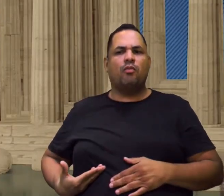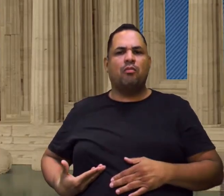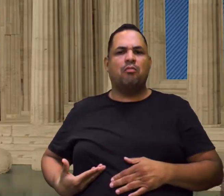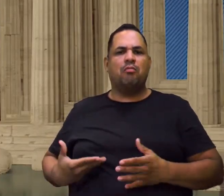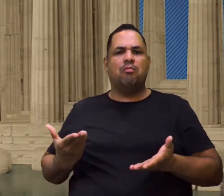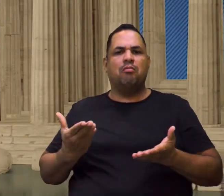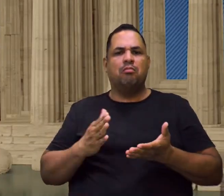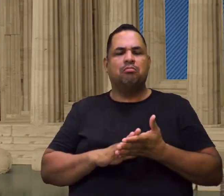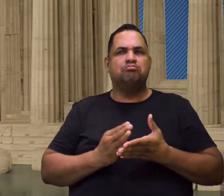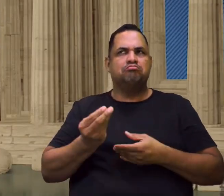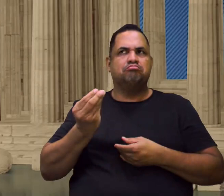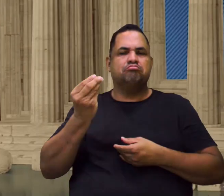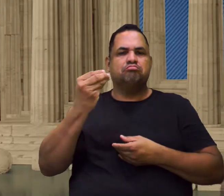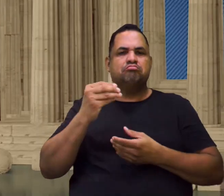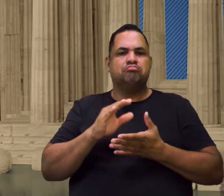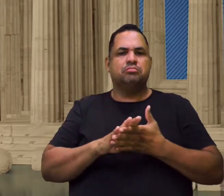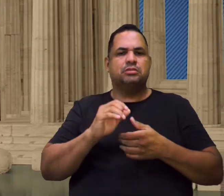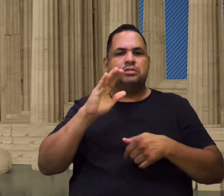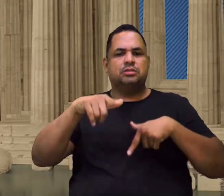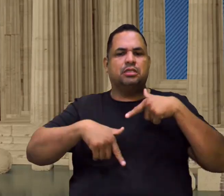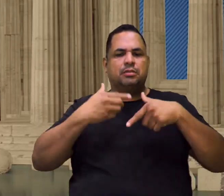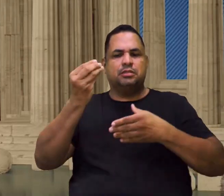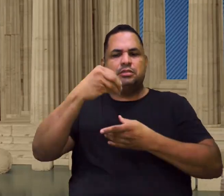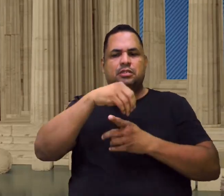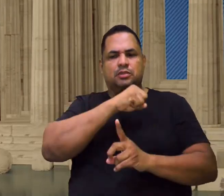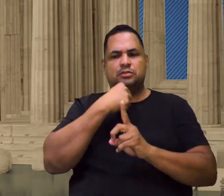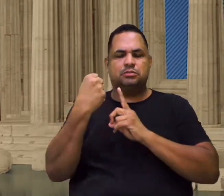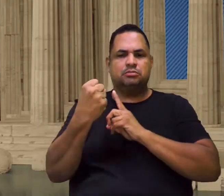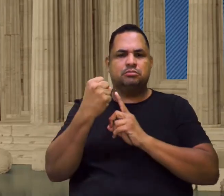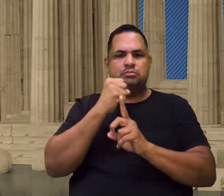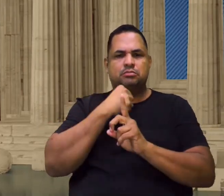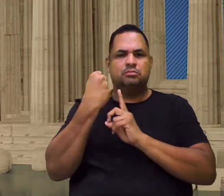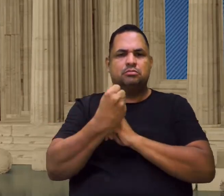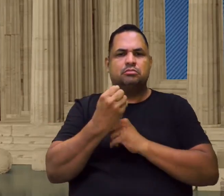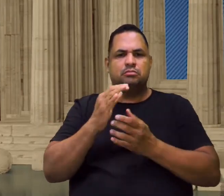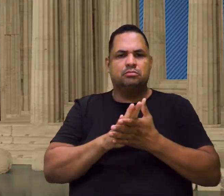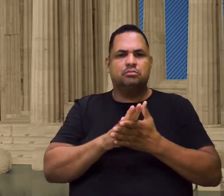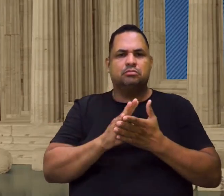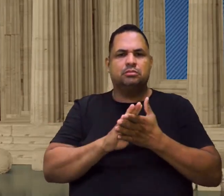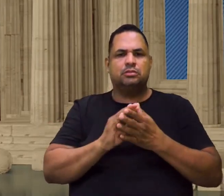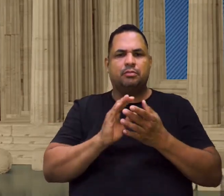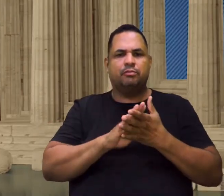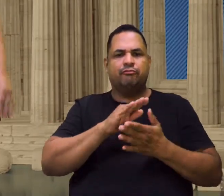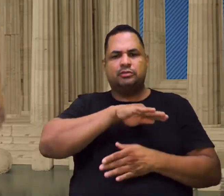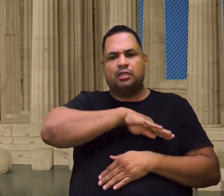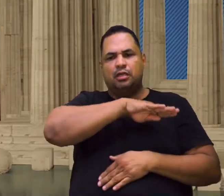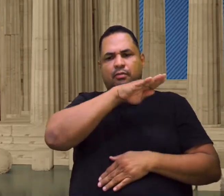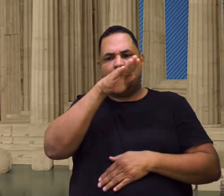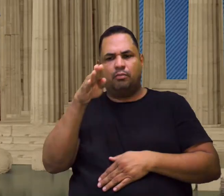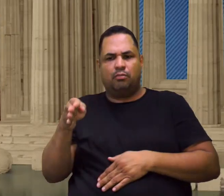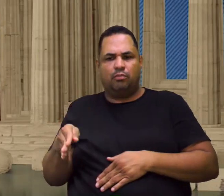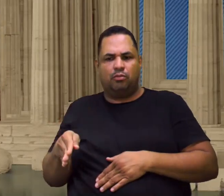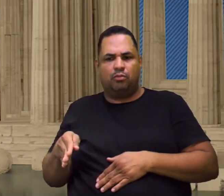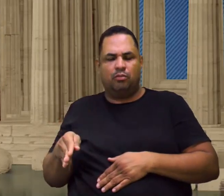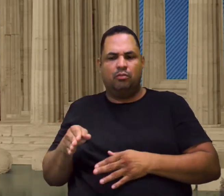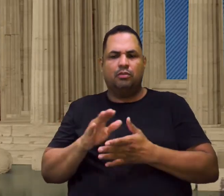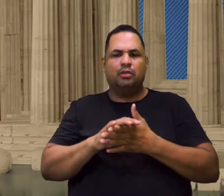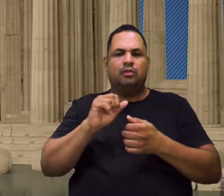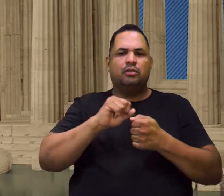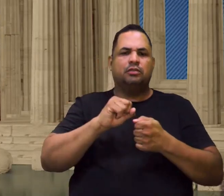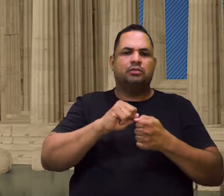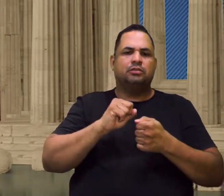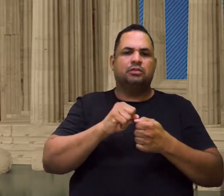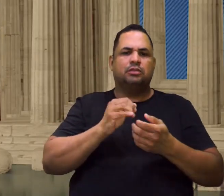bem-estar daquela sociedade. Lá não deu para fazer aquela ponte, eu tenho condições, eu vou fazer, né? Ou vou chamar a prefeitura para me ajudar,